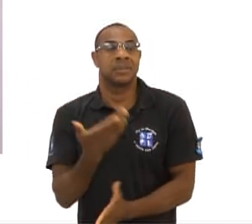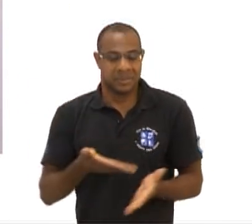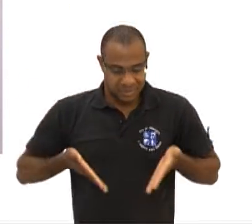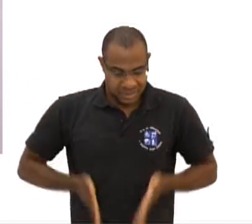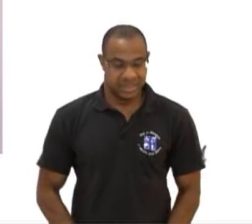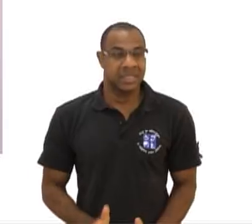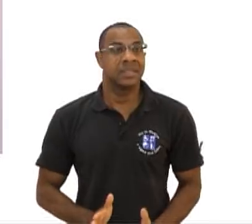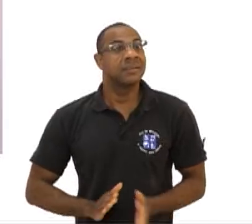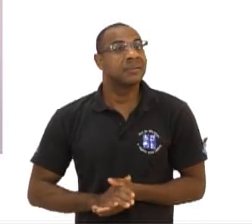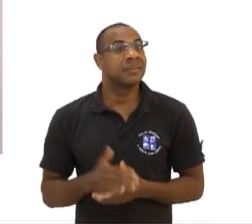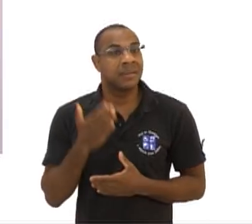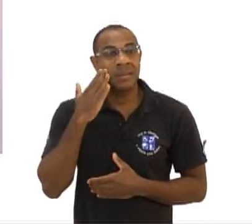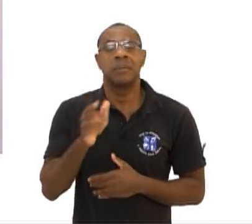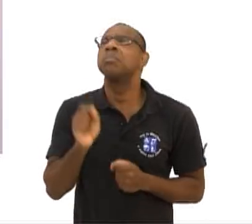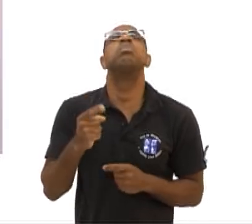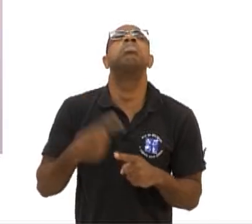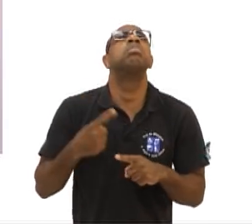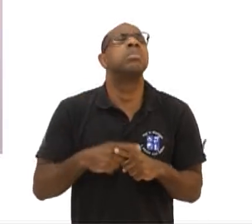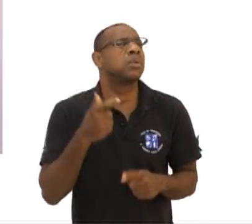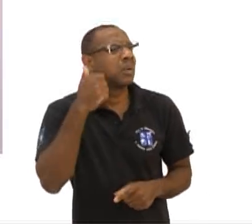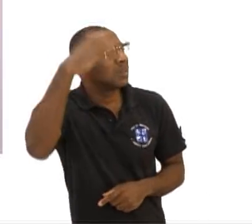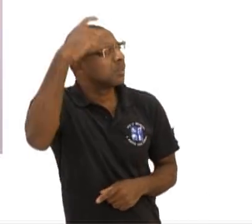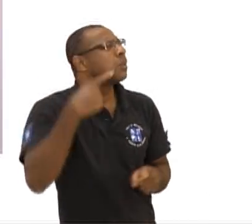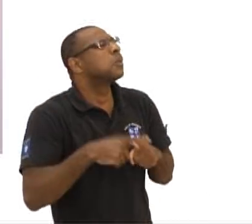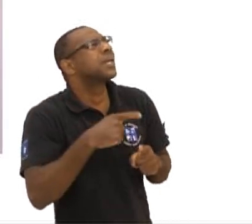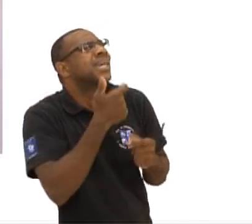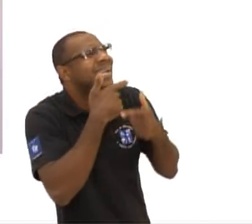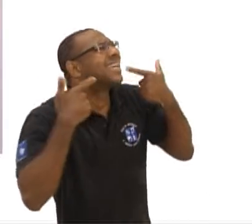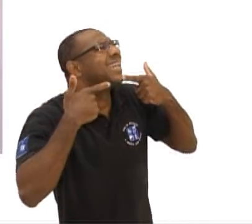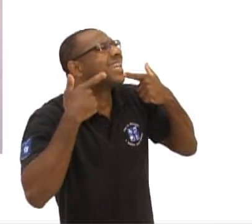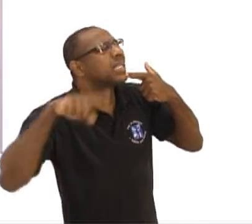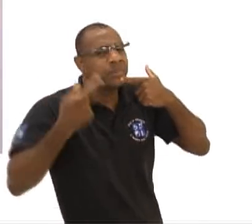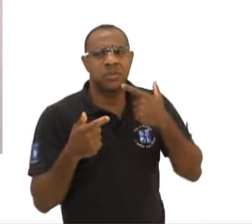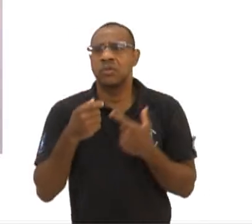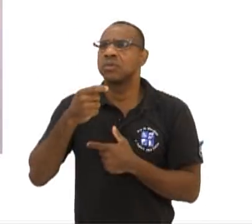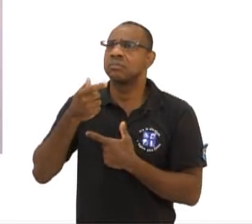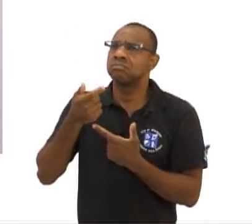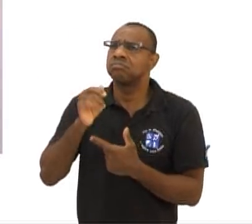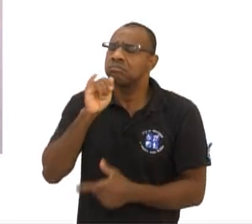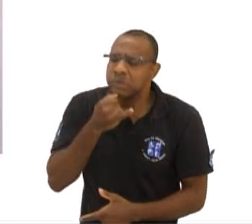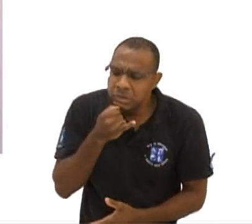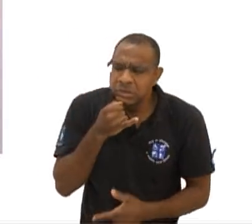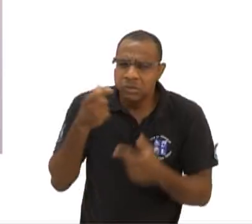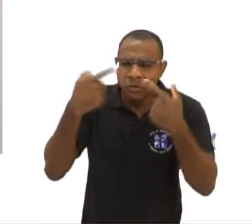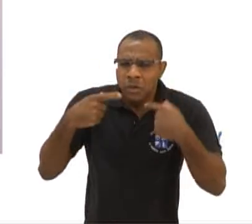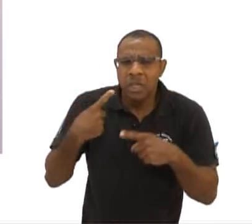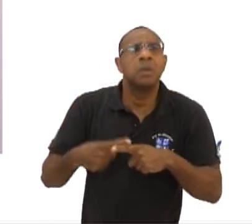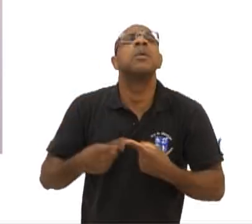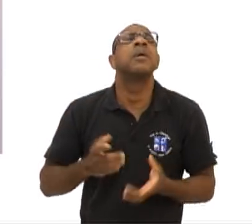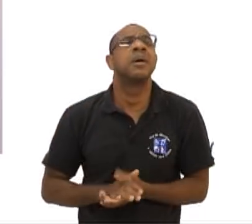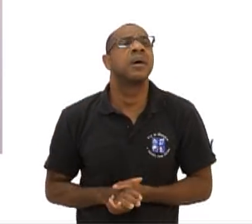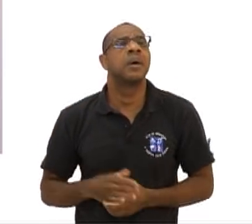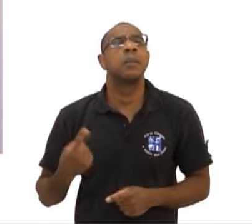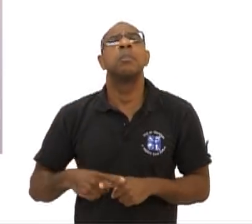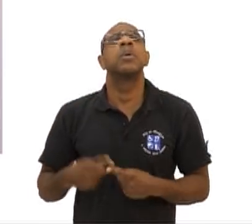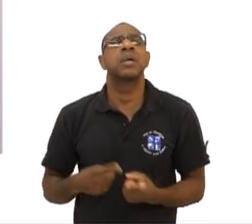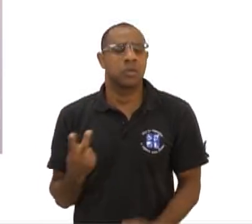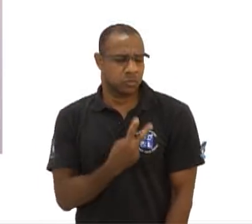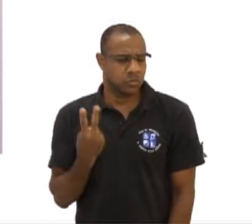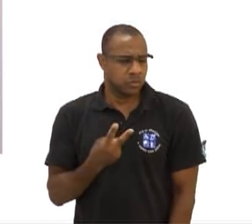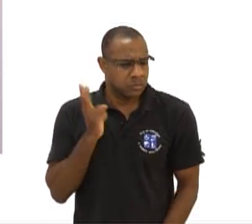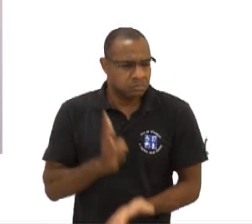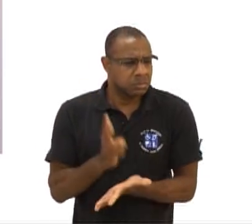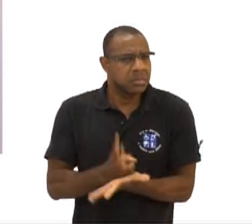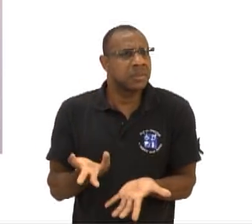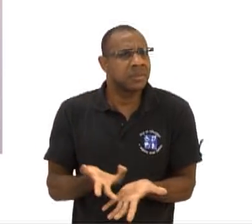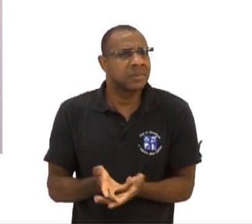sábio e perguntou: por que chorastes? E depois, por que sorristes? O sábio disse: chorei, porque o pequeno príncipe Siddhartha